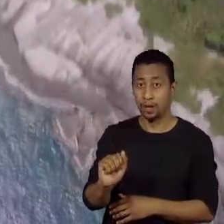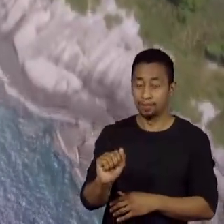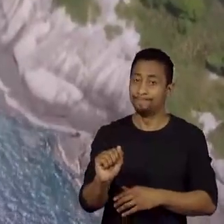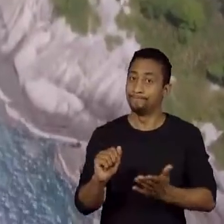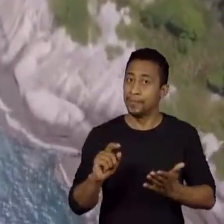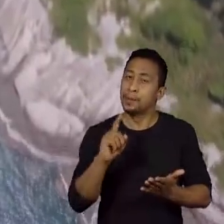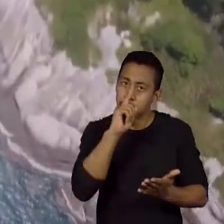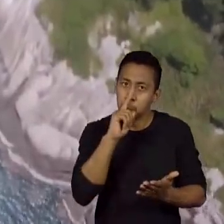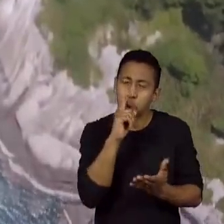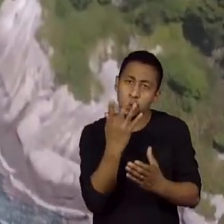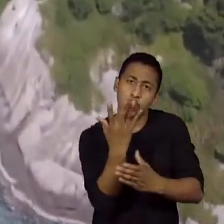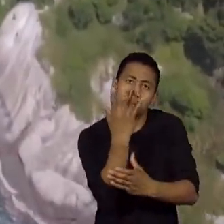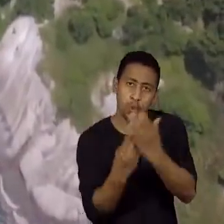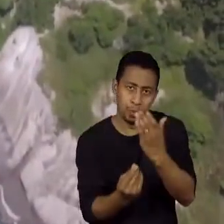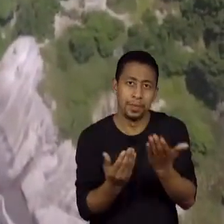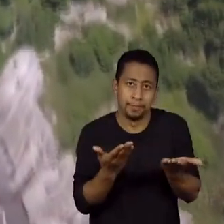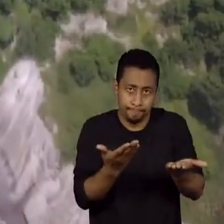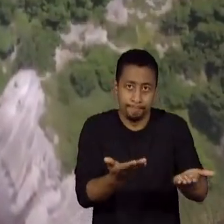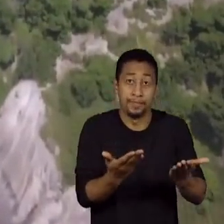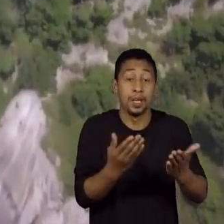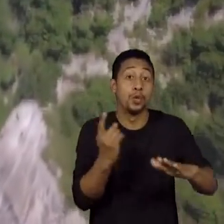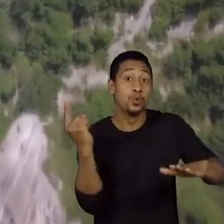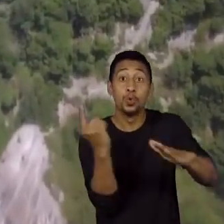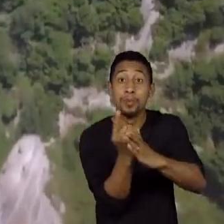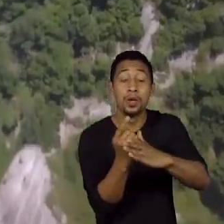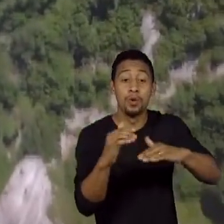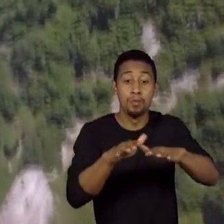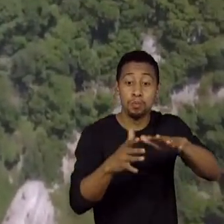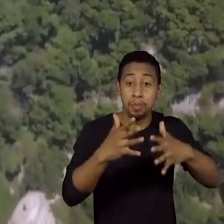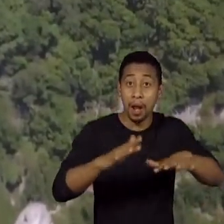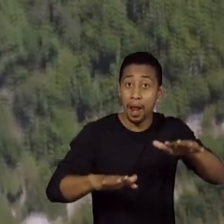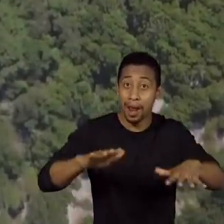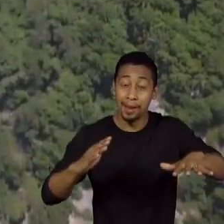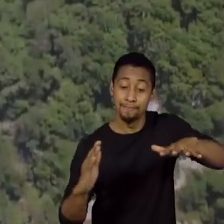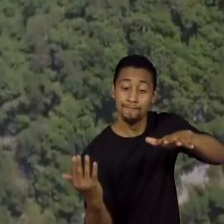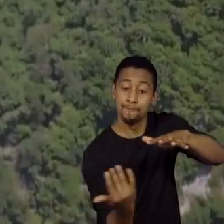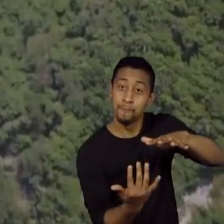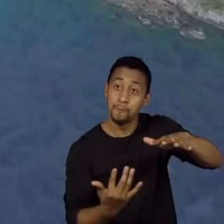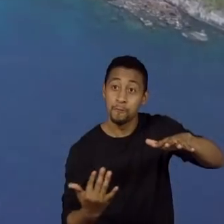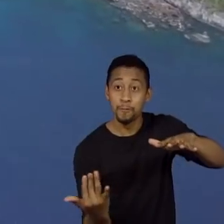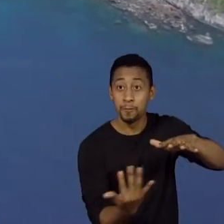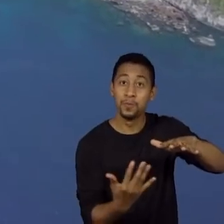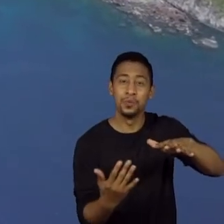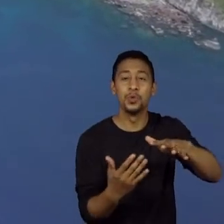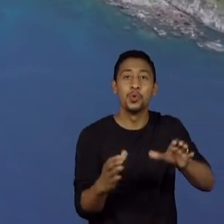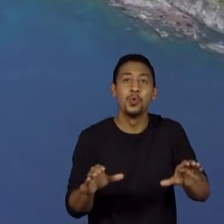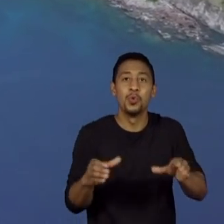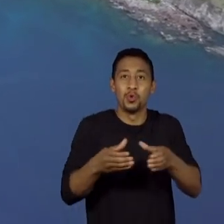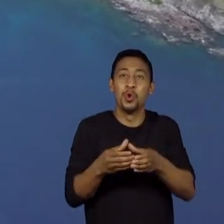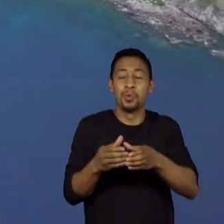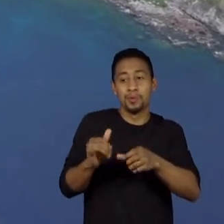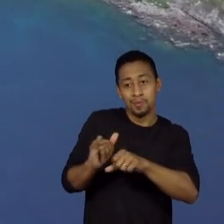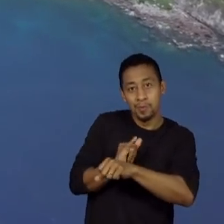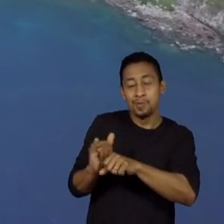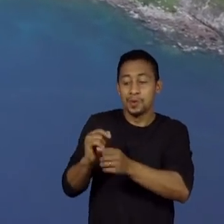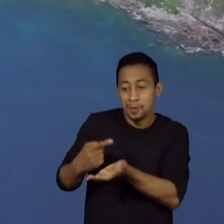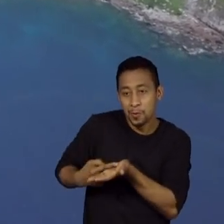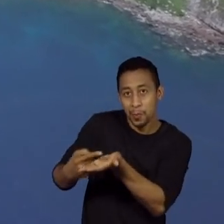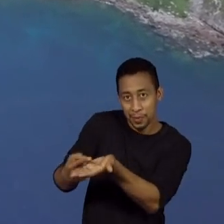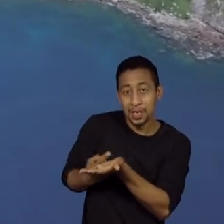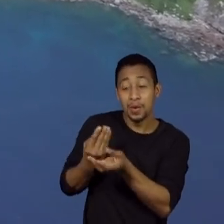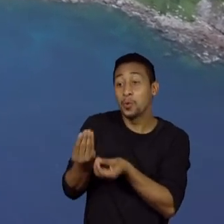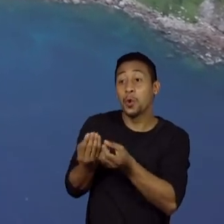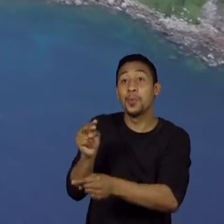A descoberta do Recife aconteceu durante o debate sobre o plano de manejo da APA Marinha do